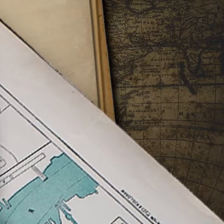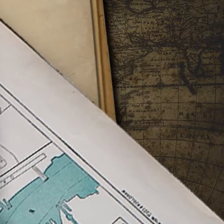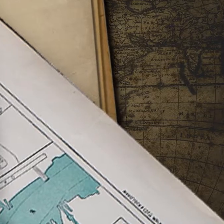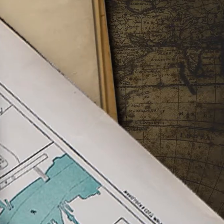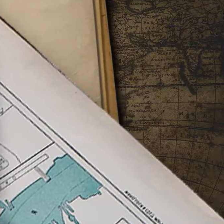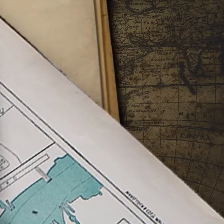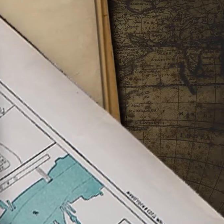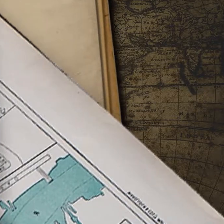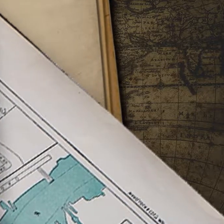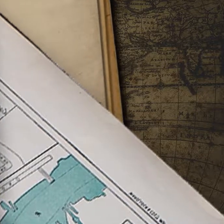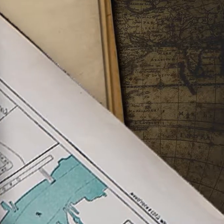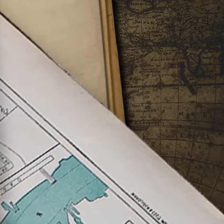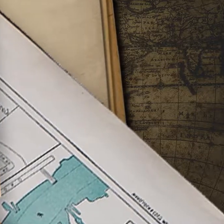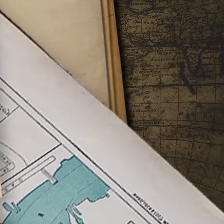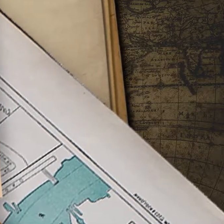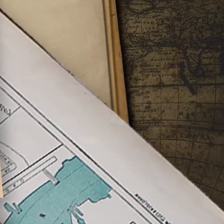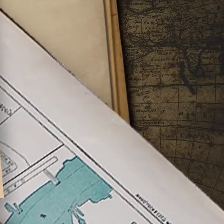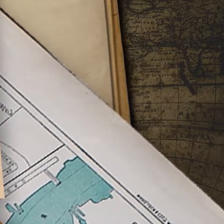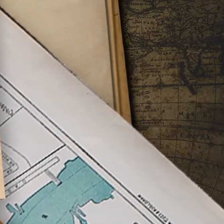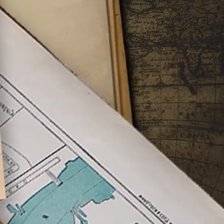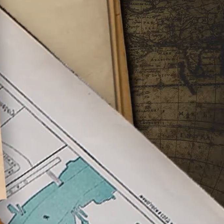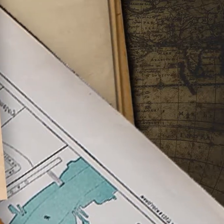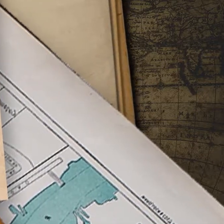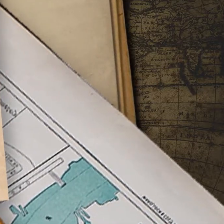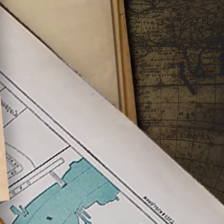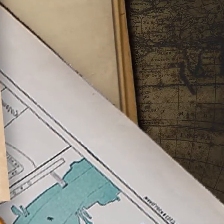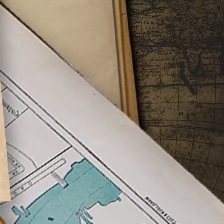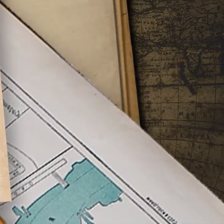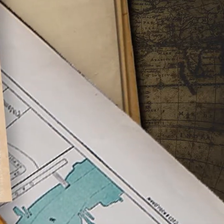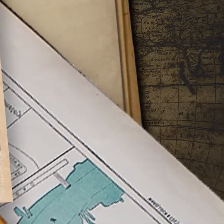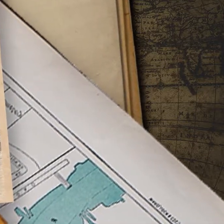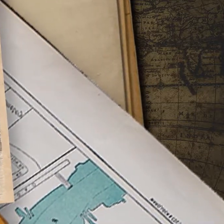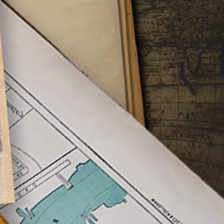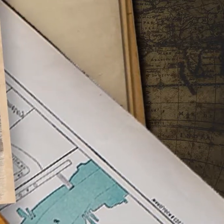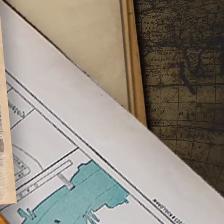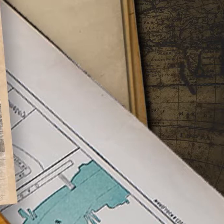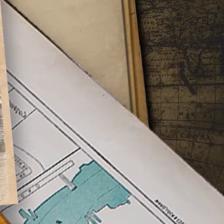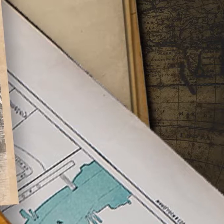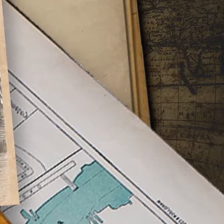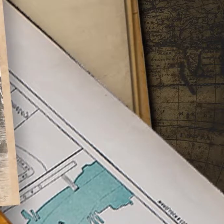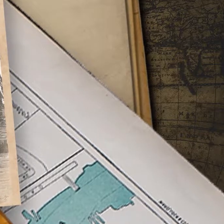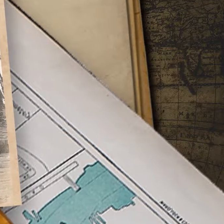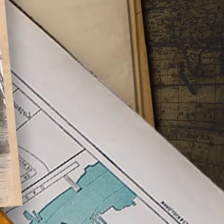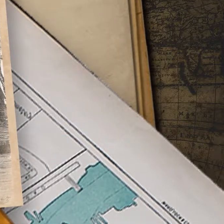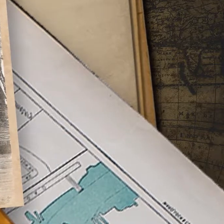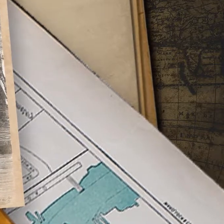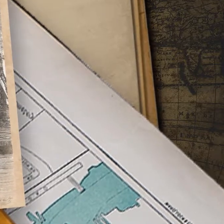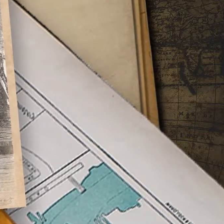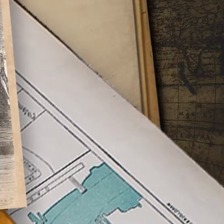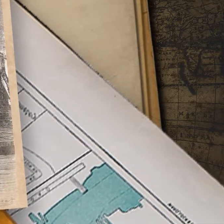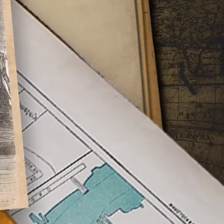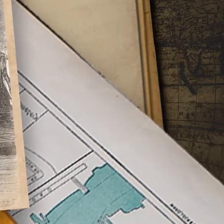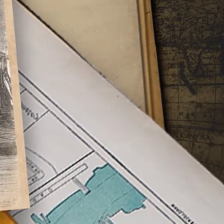Sr. Fogg e a Ouda estão um pouco encolhidos olhando para frente, assim como Passepartout e o detetive Fix. Uma